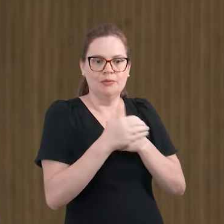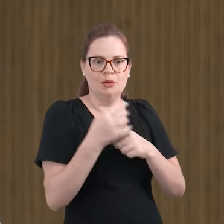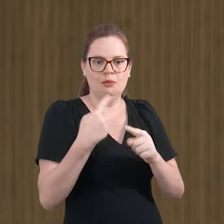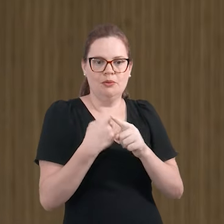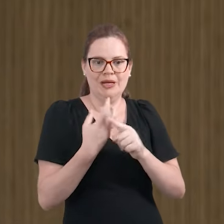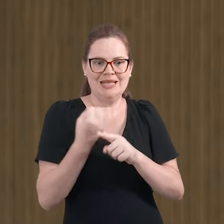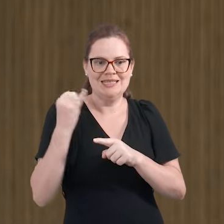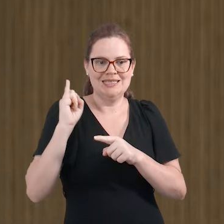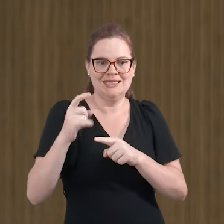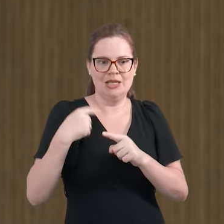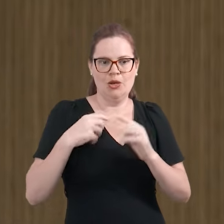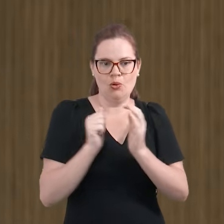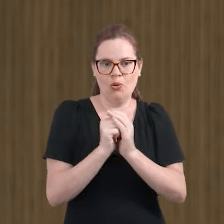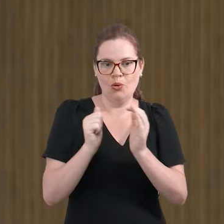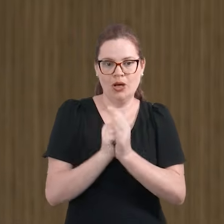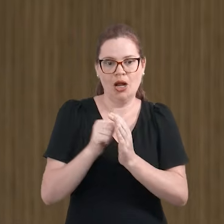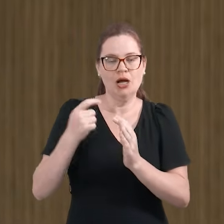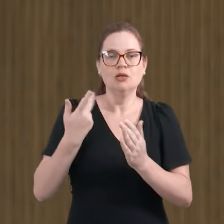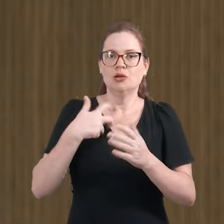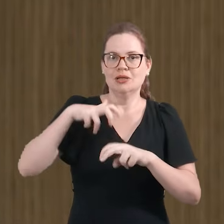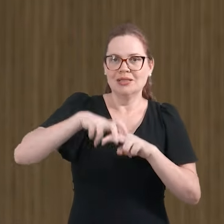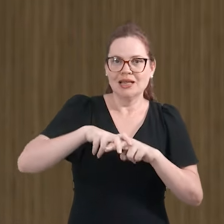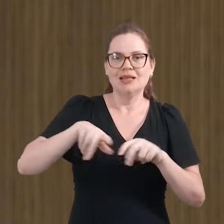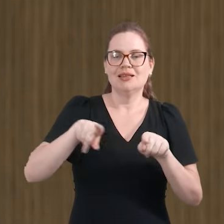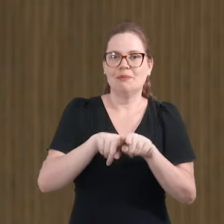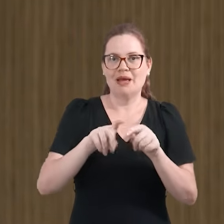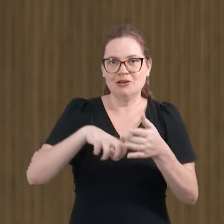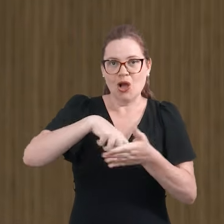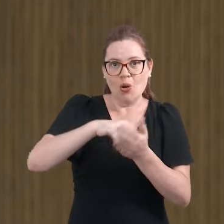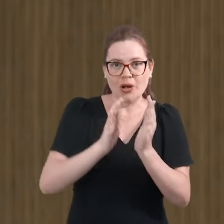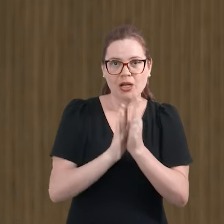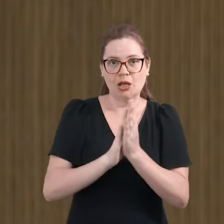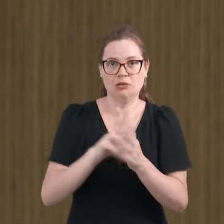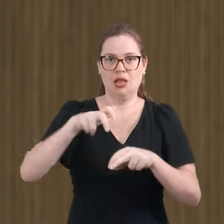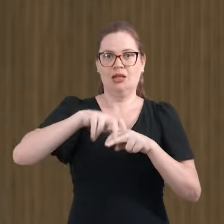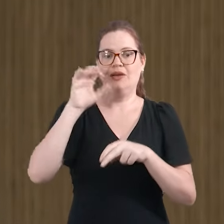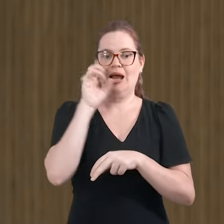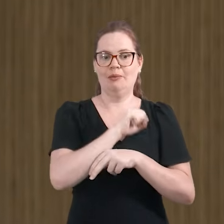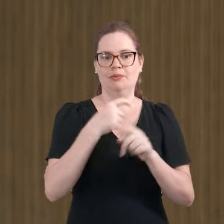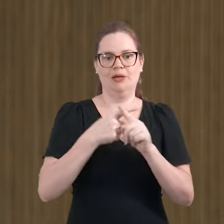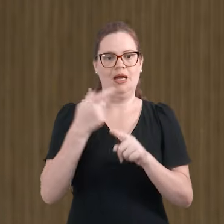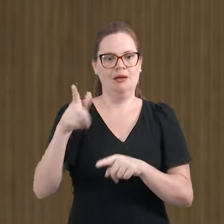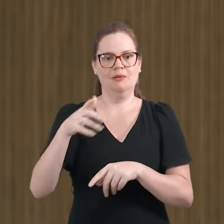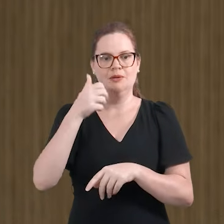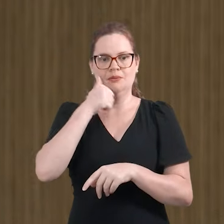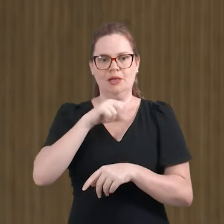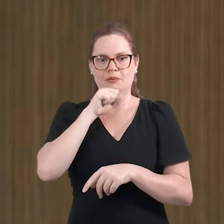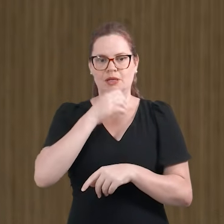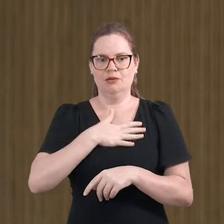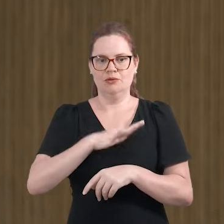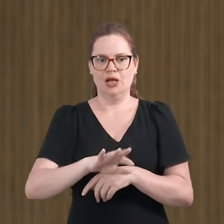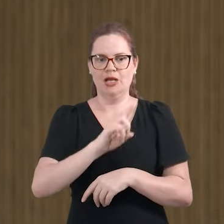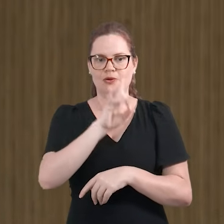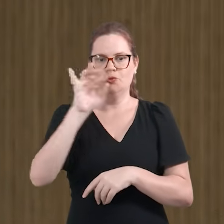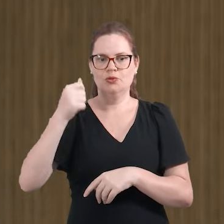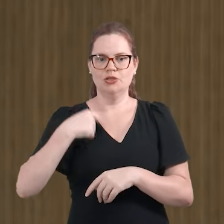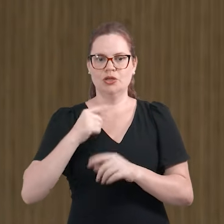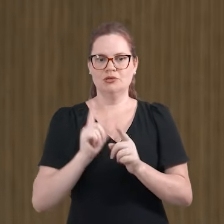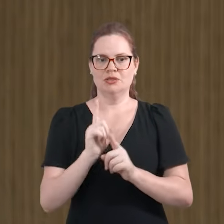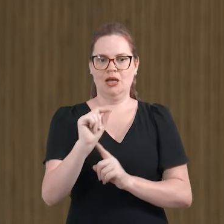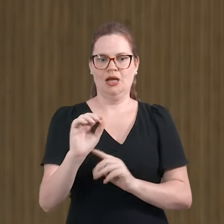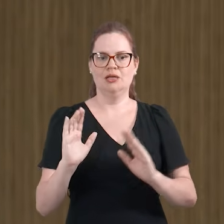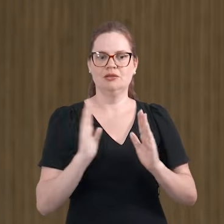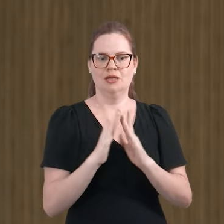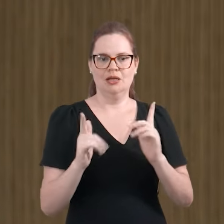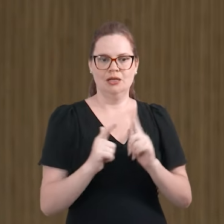se molestaba. Muchas veces cuando incluso estaba cerca del altar iba a buscarme, tenía que salir de la iglesia. O cuando quería